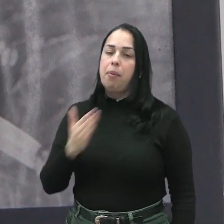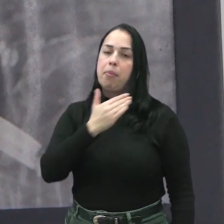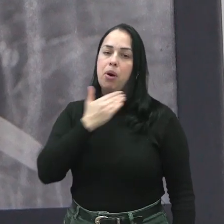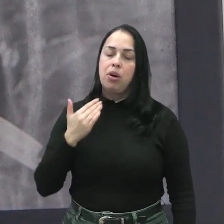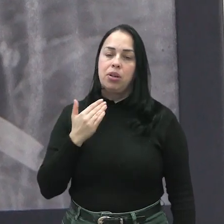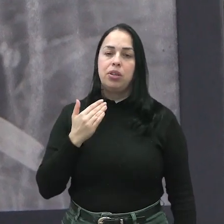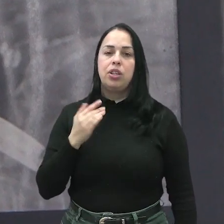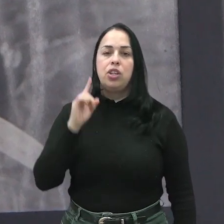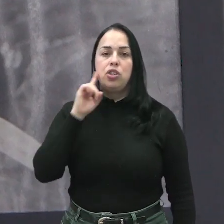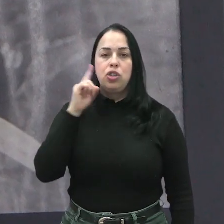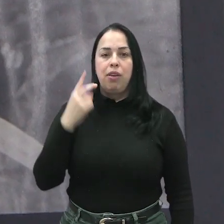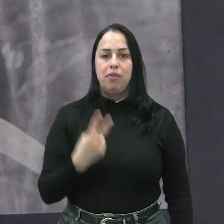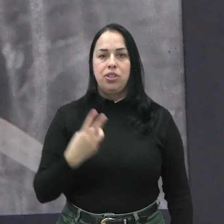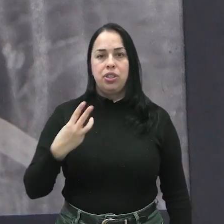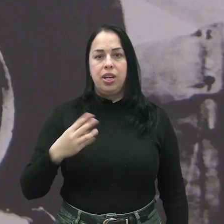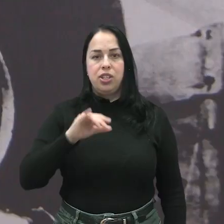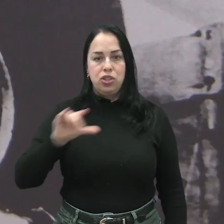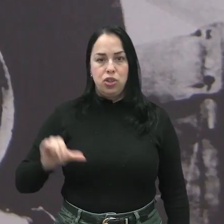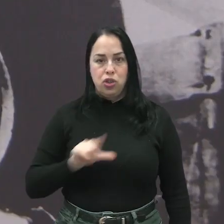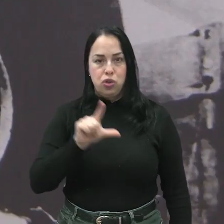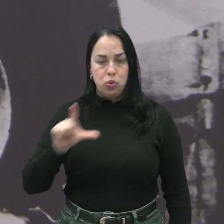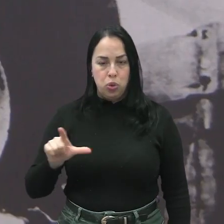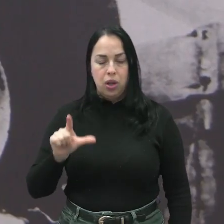partiu em 23 de julho de